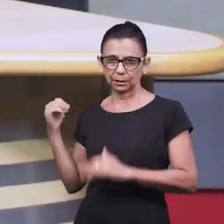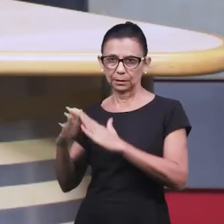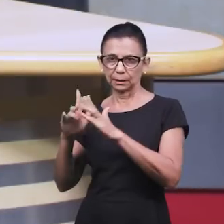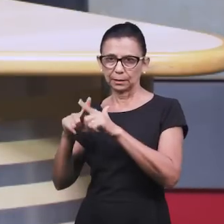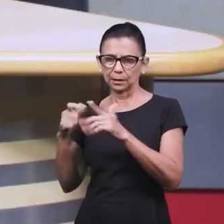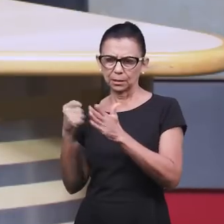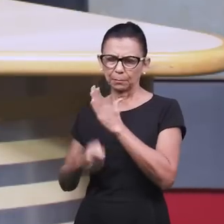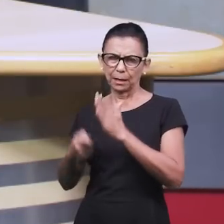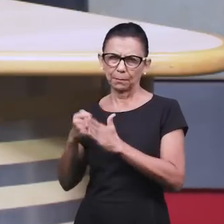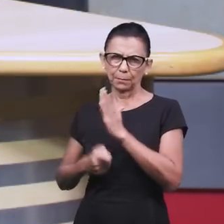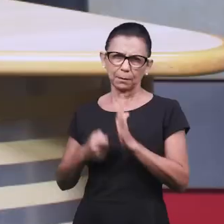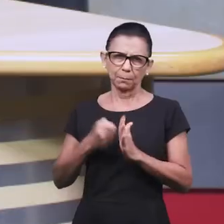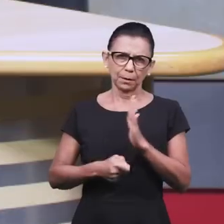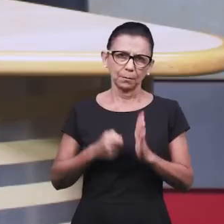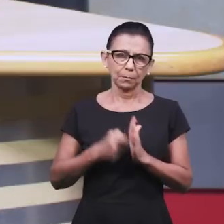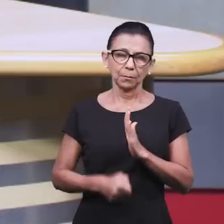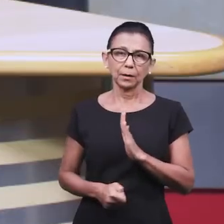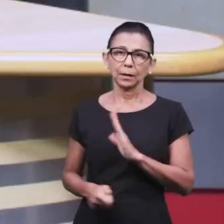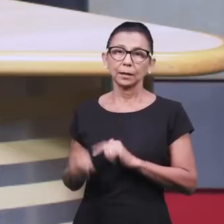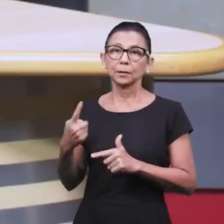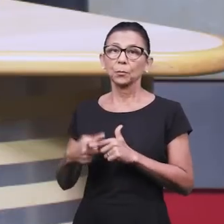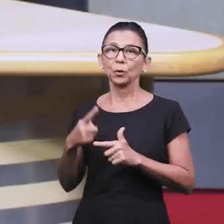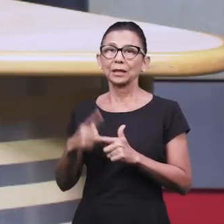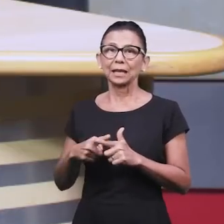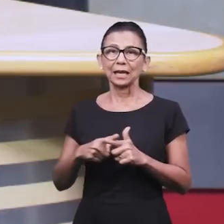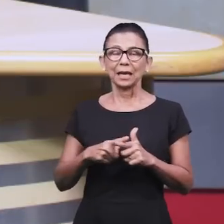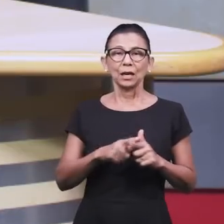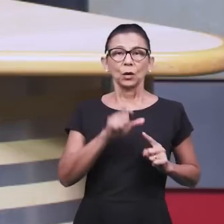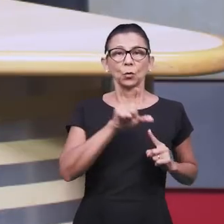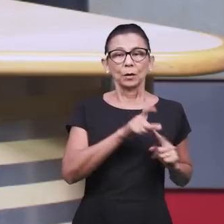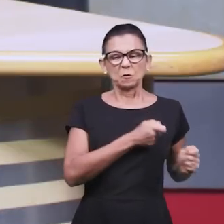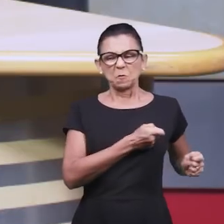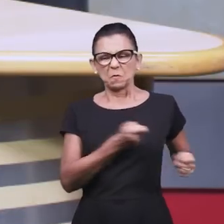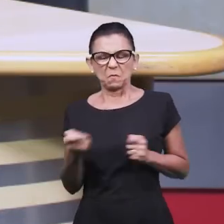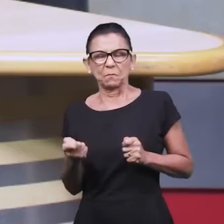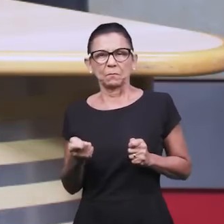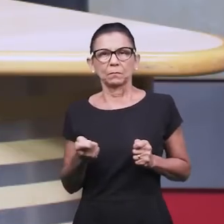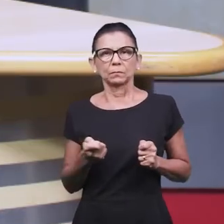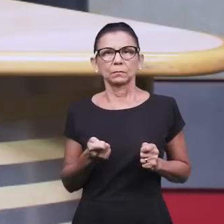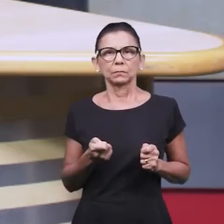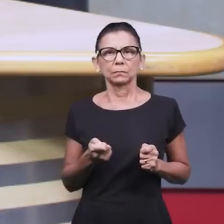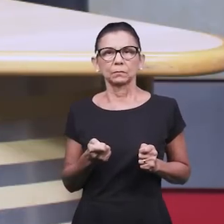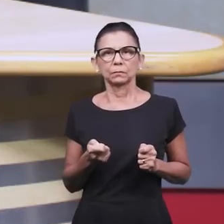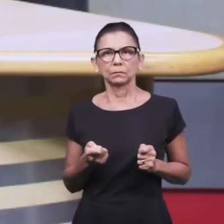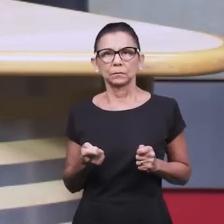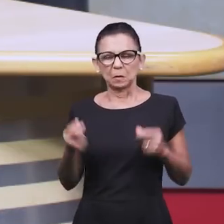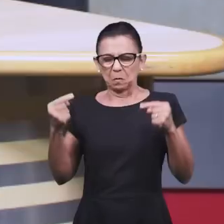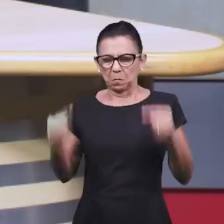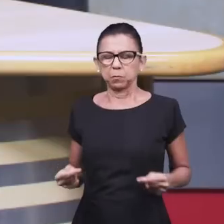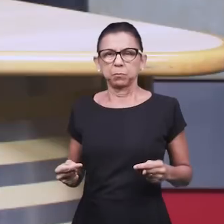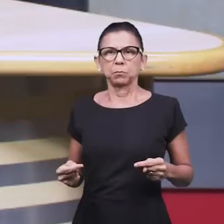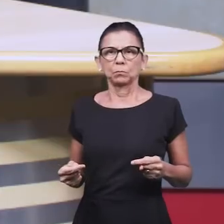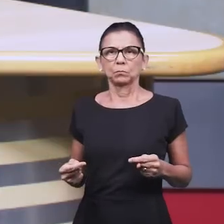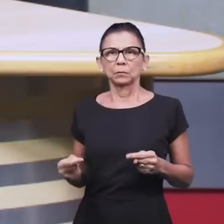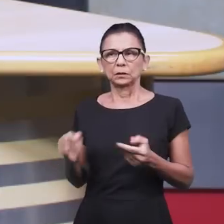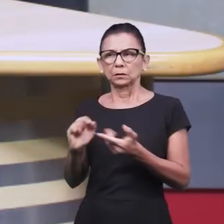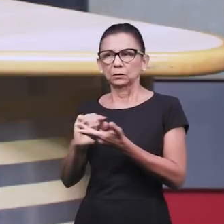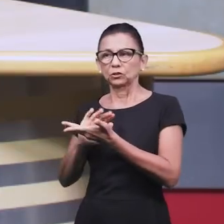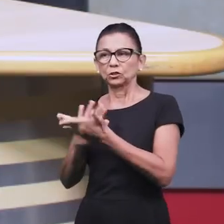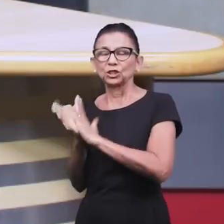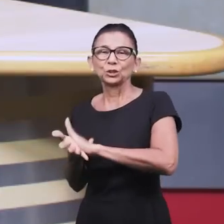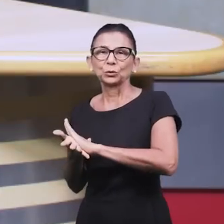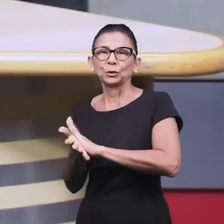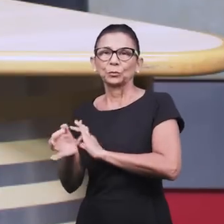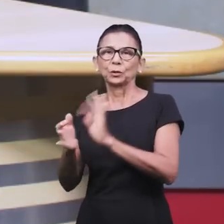era o adversário contra ela. Não é? Quer dizer, as forças que se voltavam contra ela, para destruir